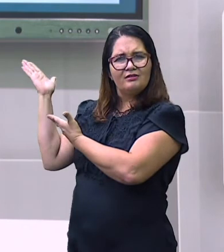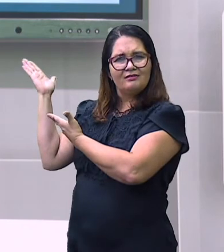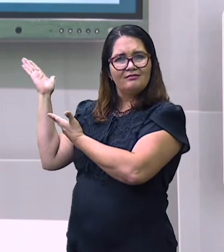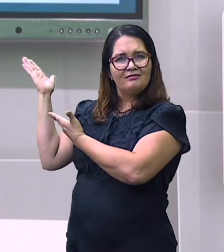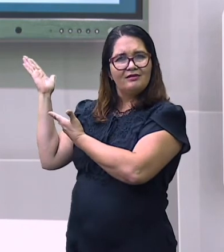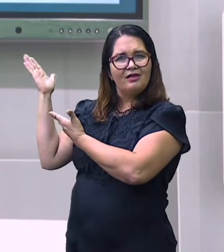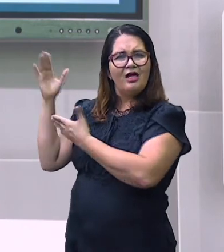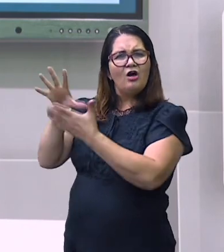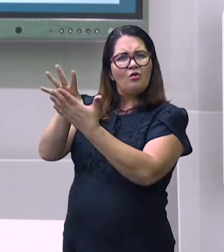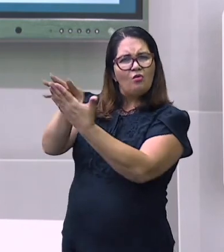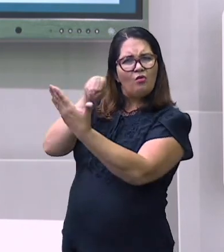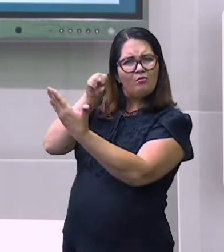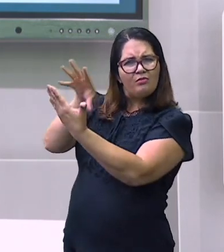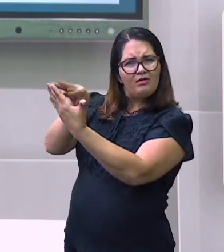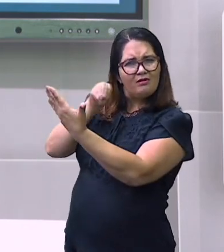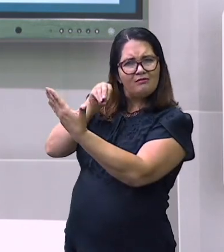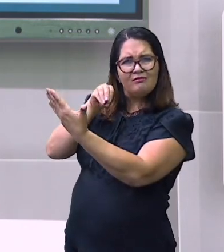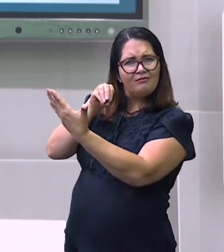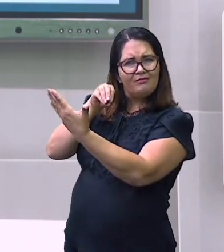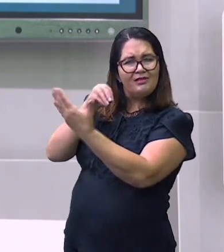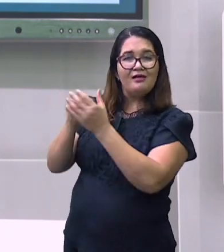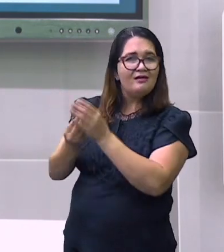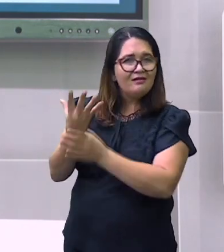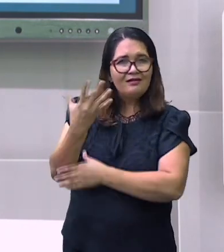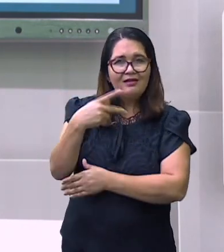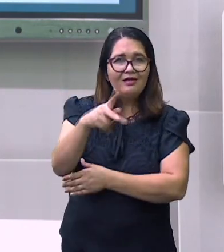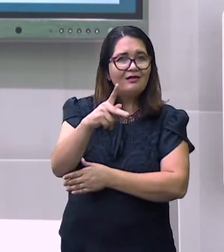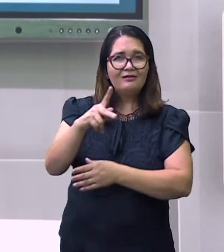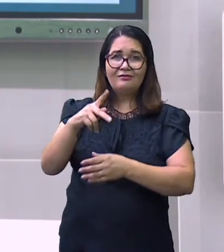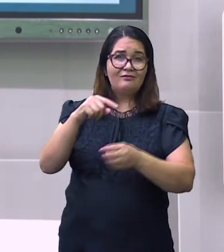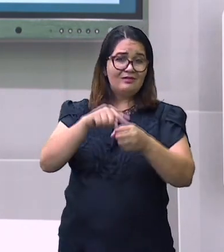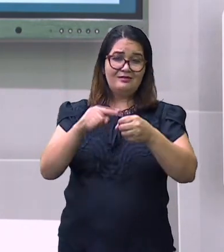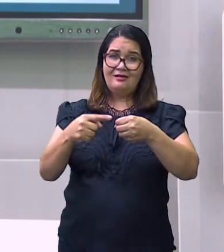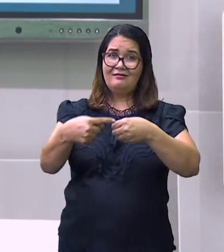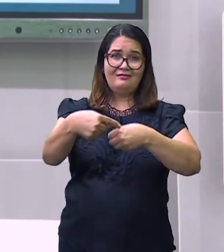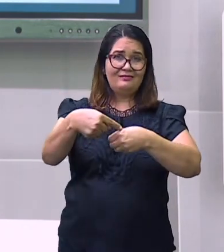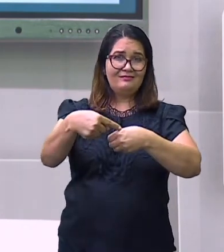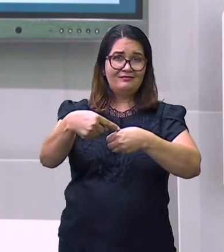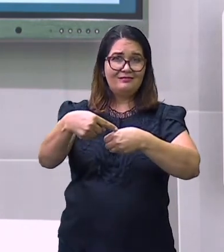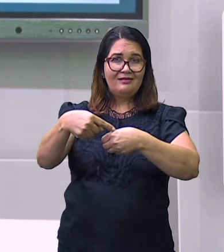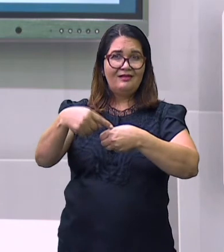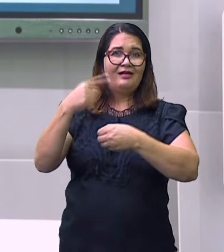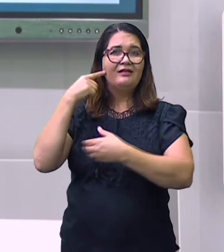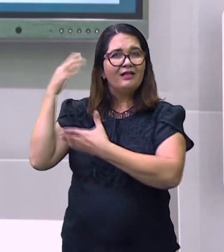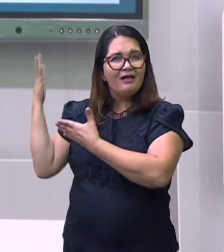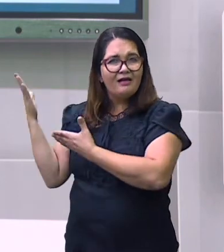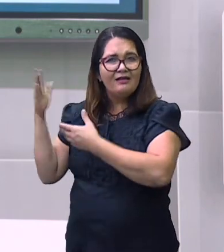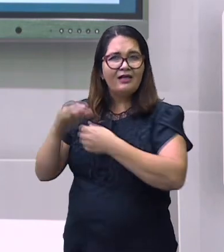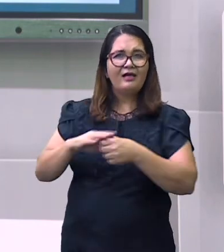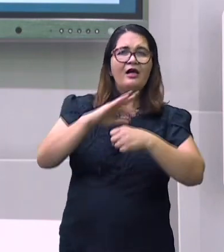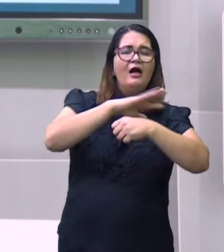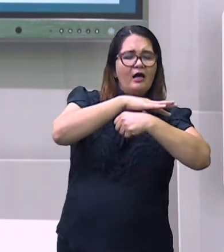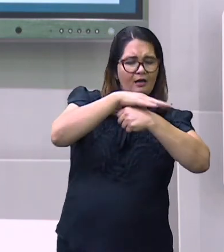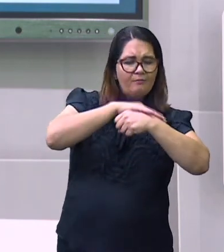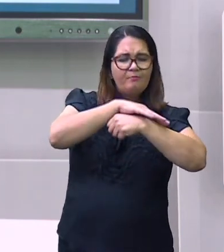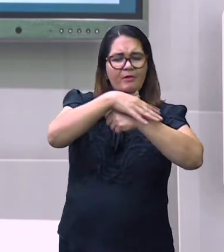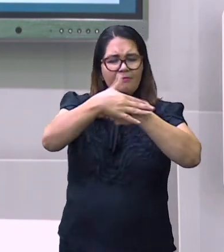pouquinho. O que mais que a gente pode visualizar ali? Olha. Então, nós temos membrana